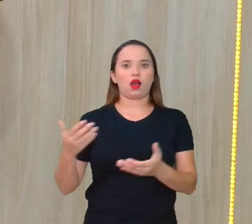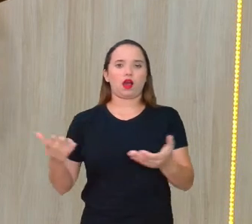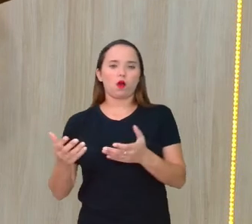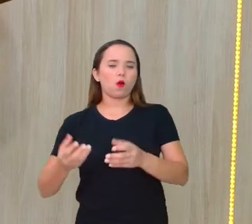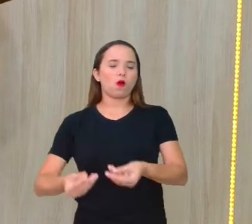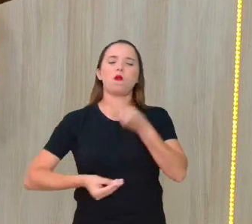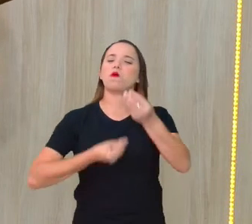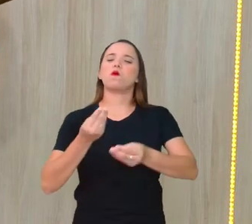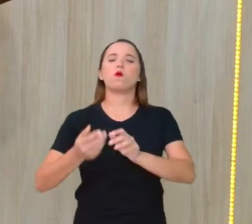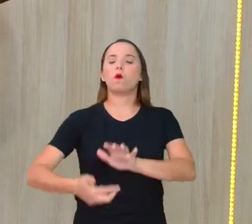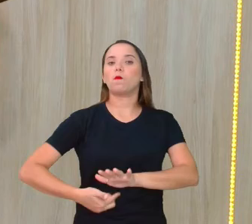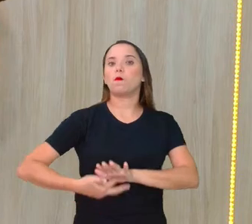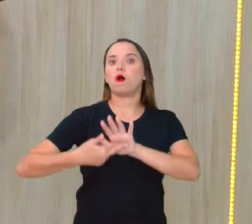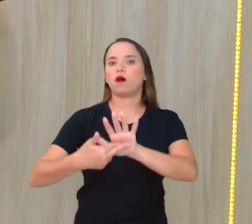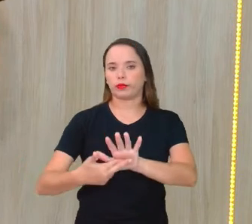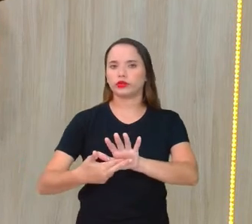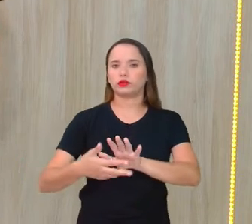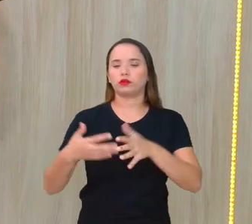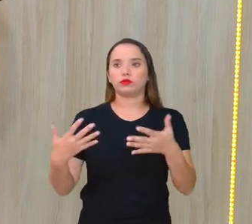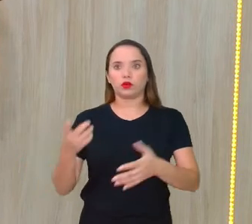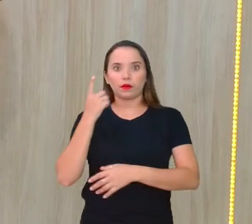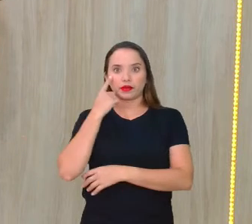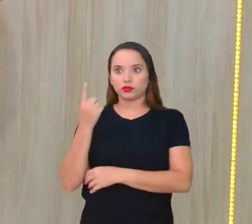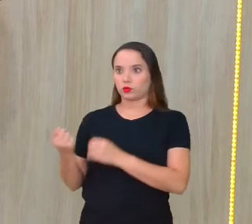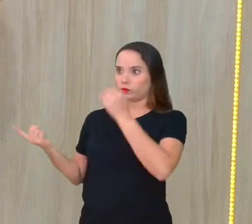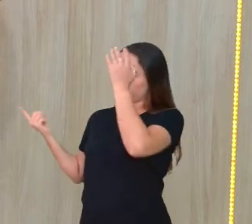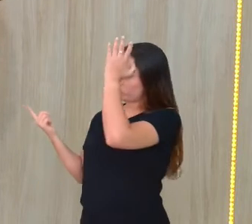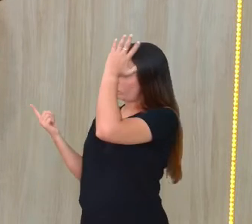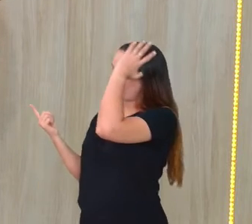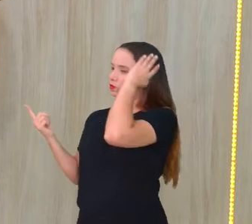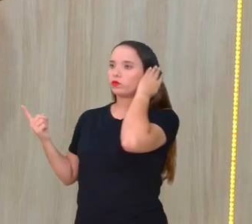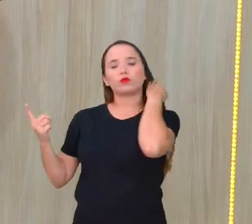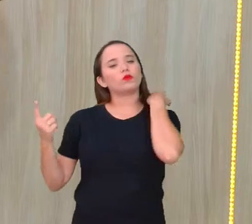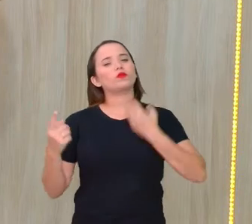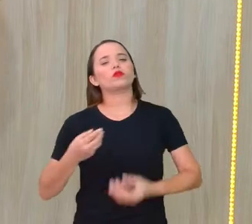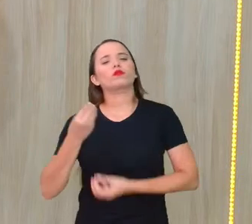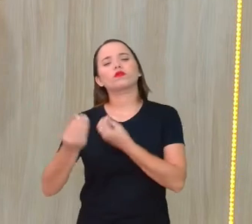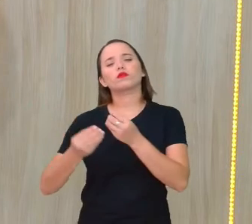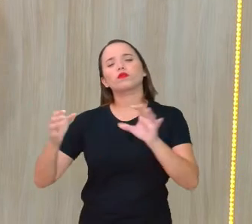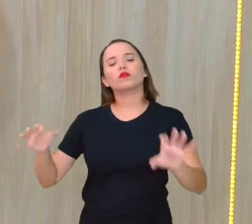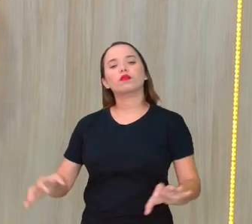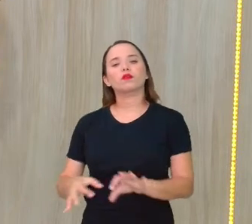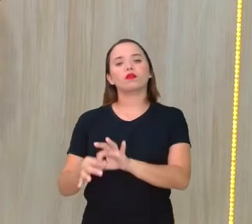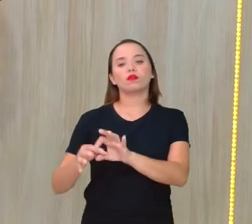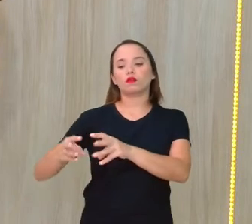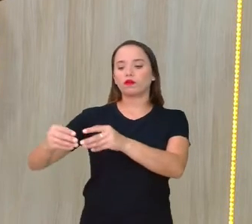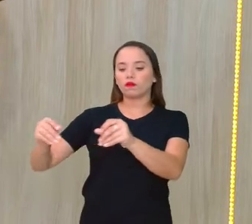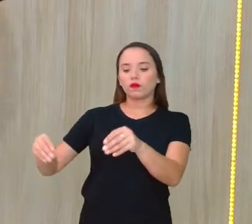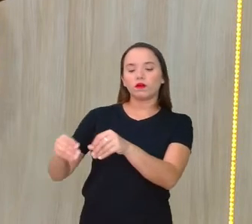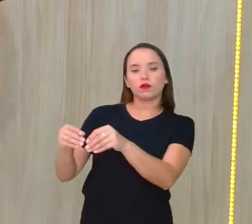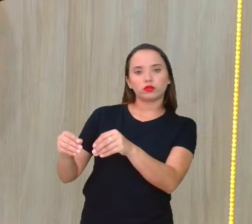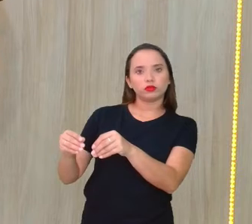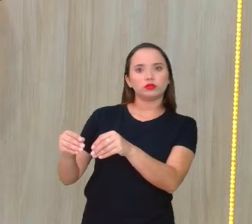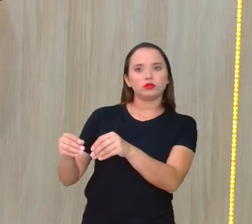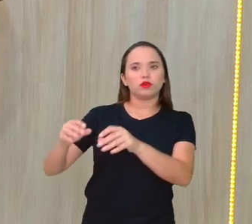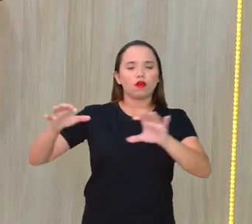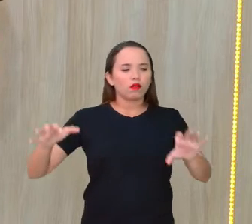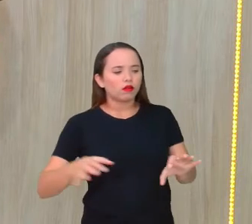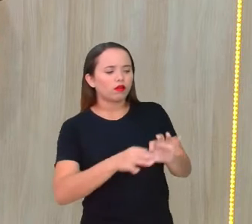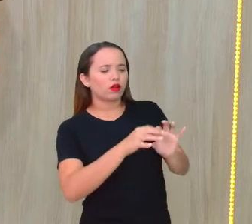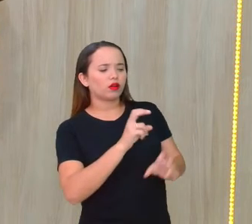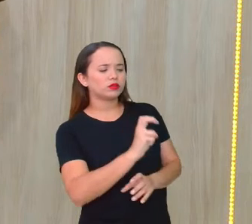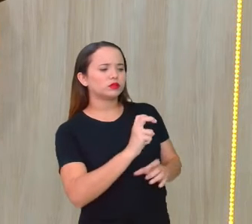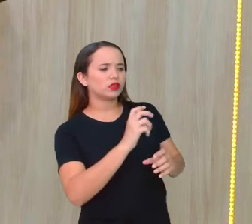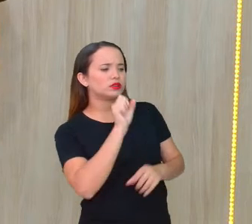essa transformação. Então a gente vai fazer basicamente o seguinte: como é que essa relação da farinha de trigo com os 5 pães, ela pode